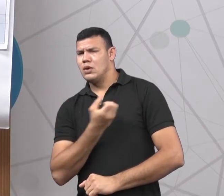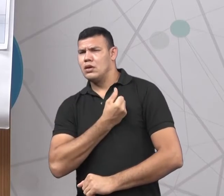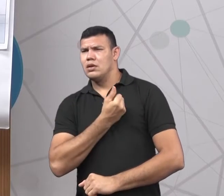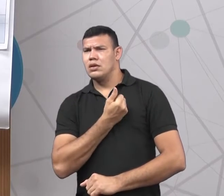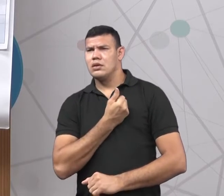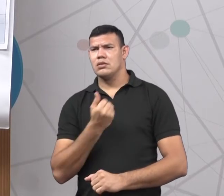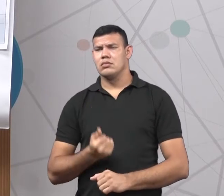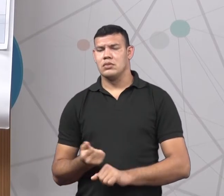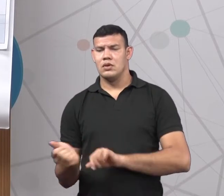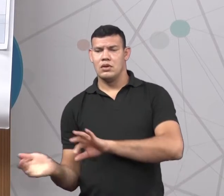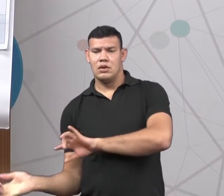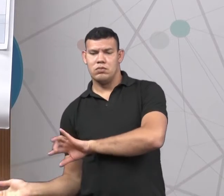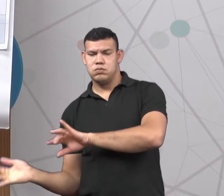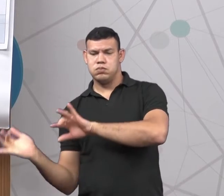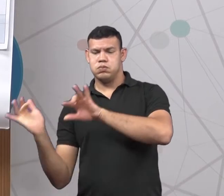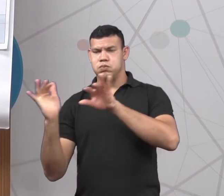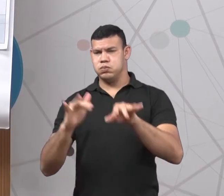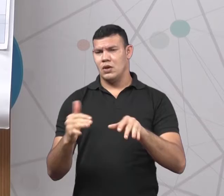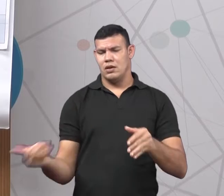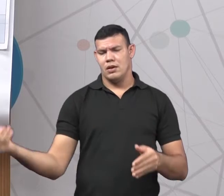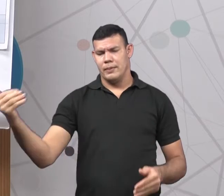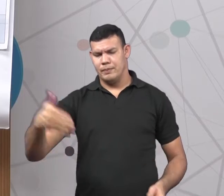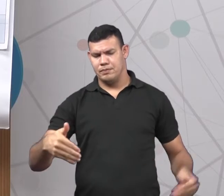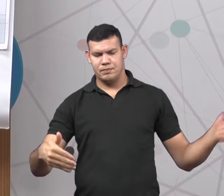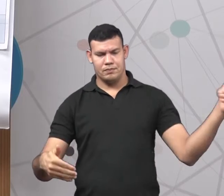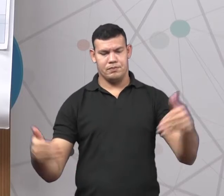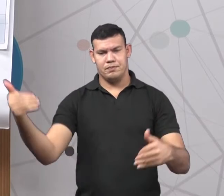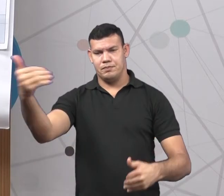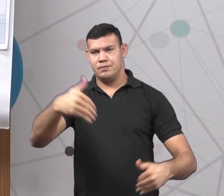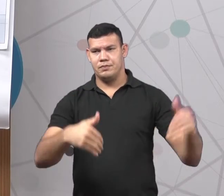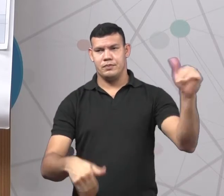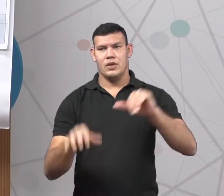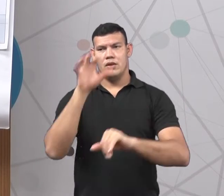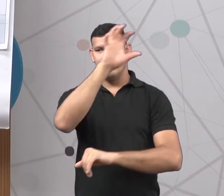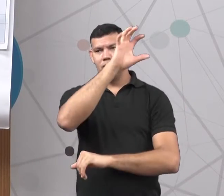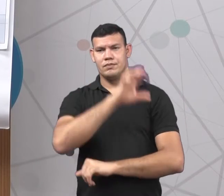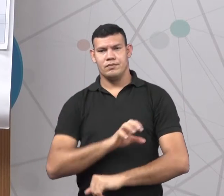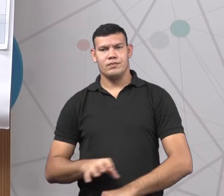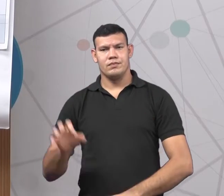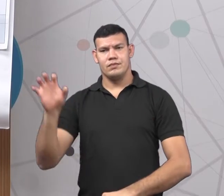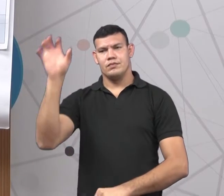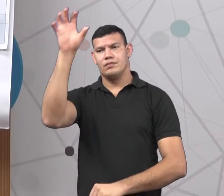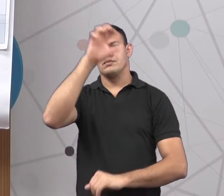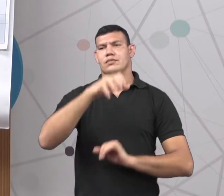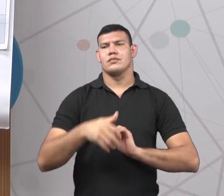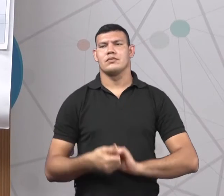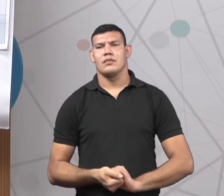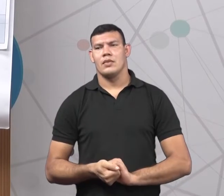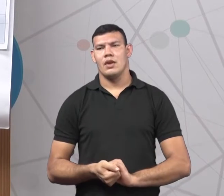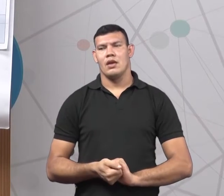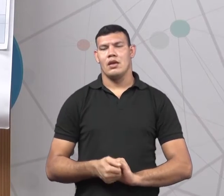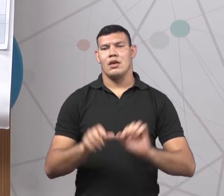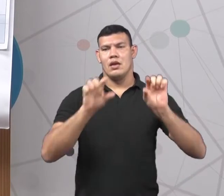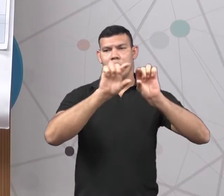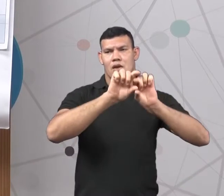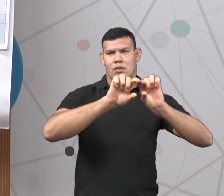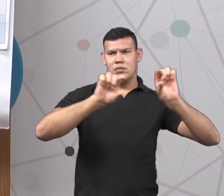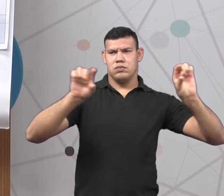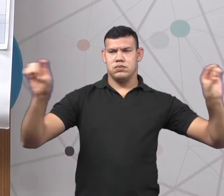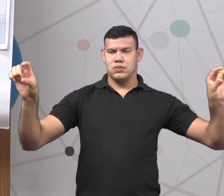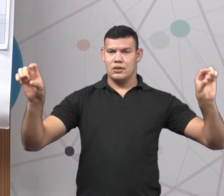de outras regiões para vir morar nessas regiões. Então, aqui na primeira linha, nós vamos falar sobre a